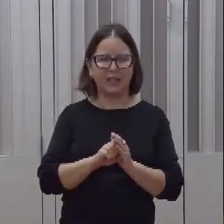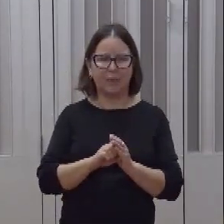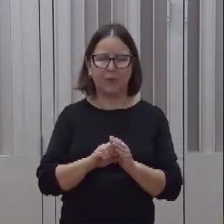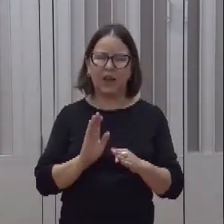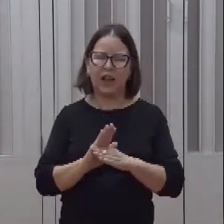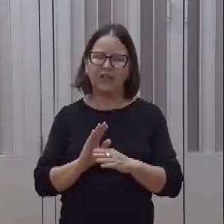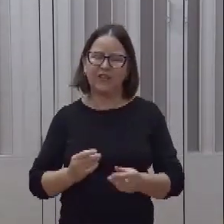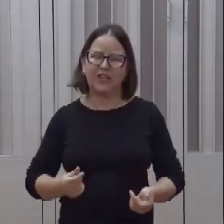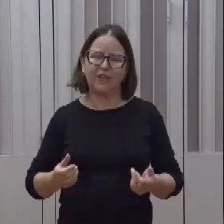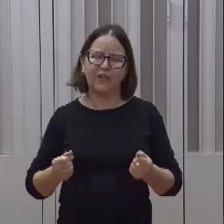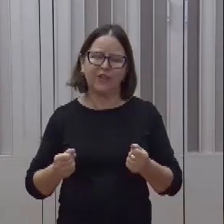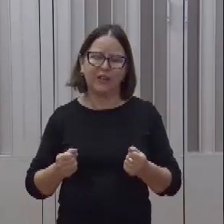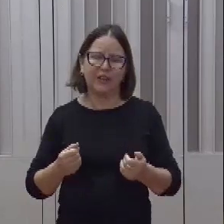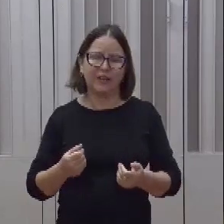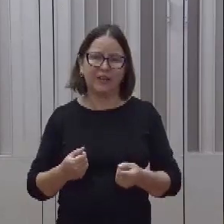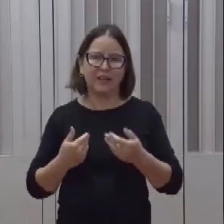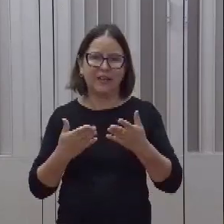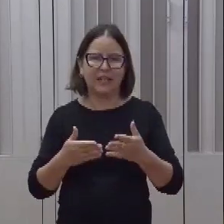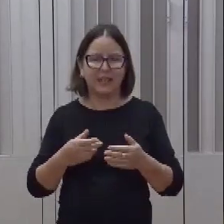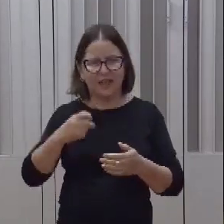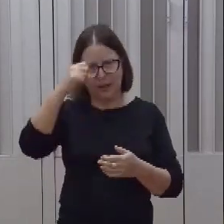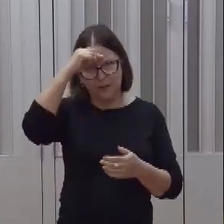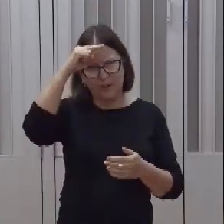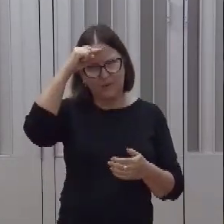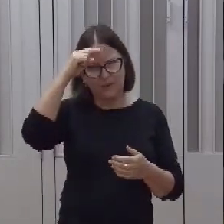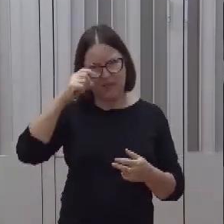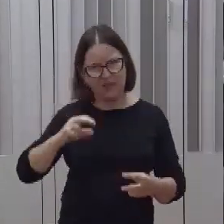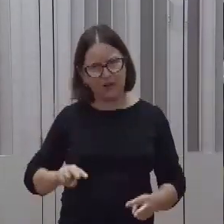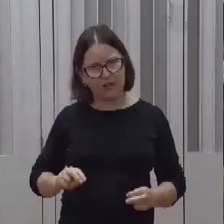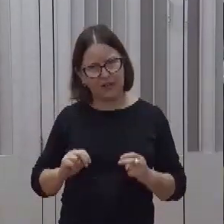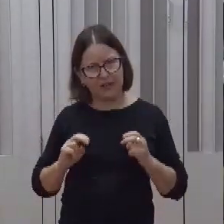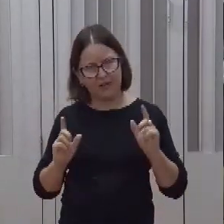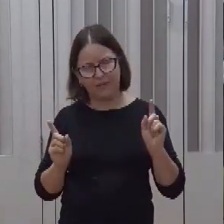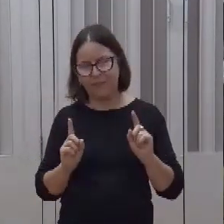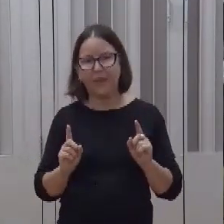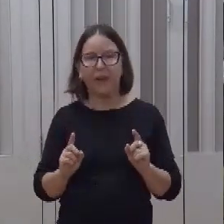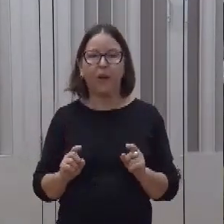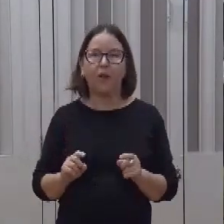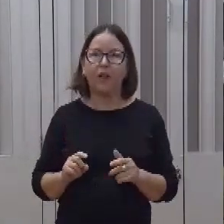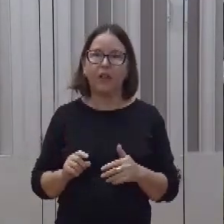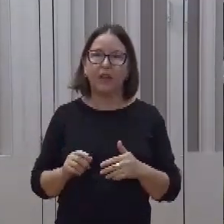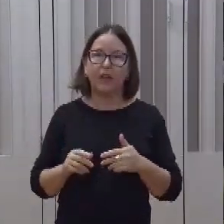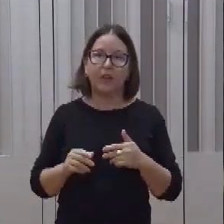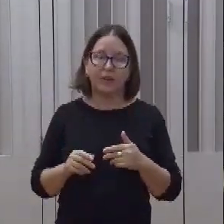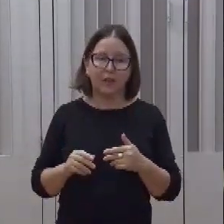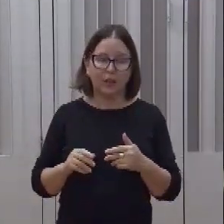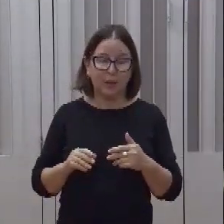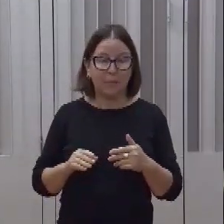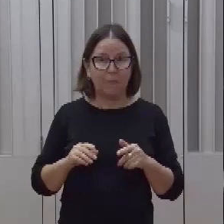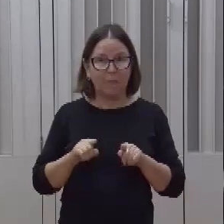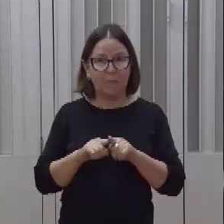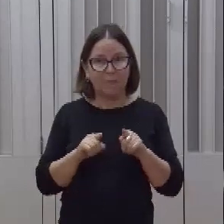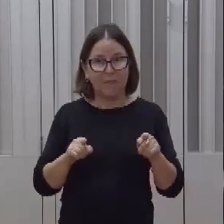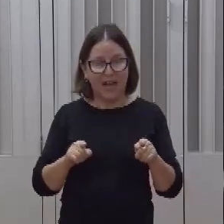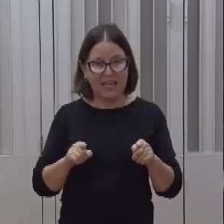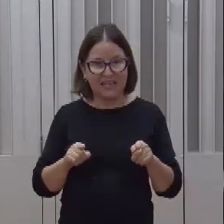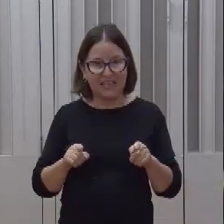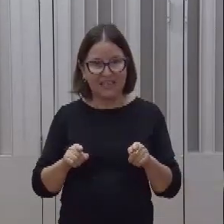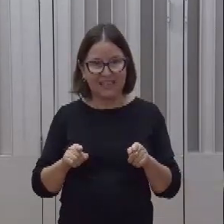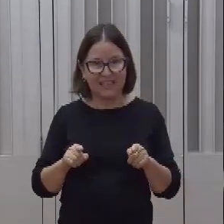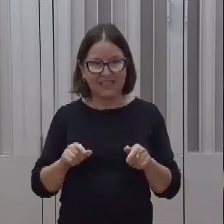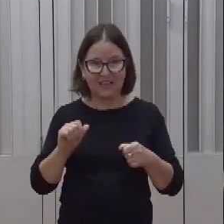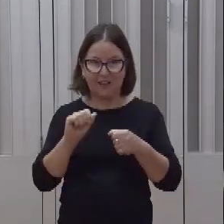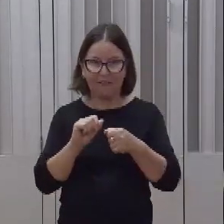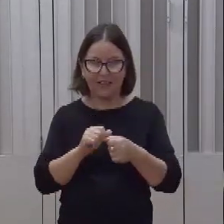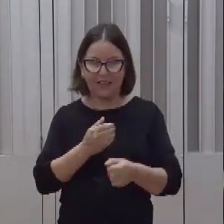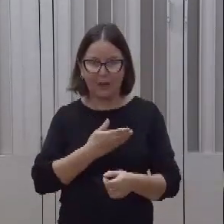Você trabalhou, ganhou dinheiro, o dinheiro é de origem iníqua. Granjeai amigos com as riquezas da